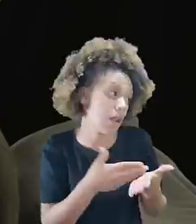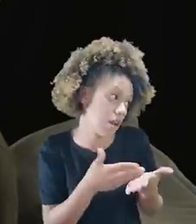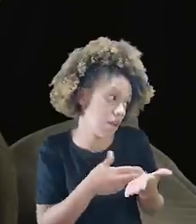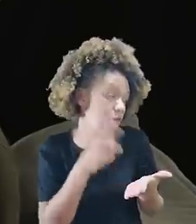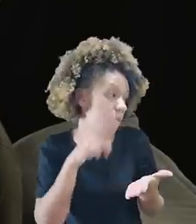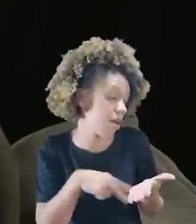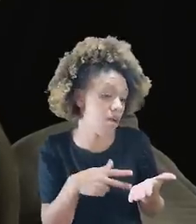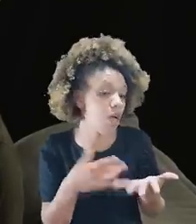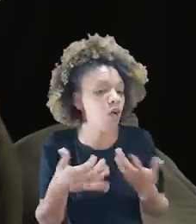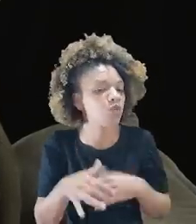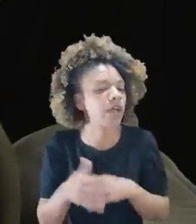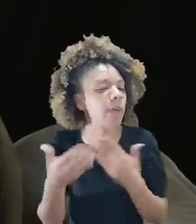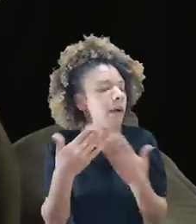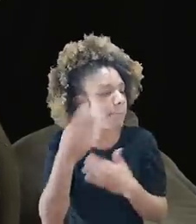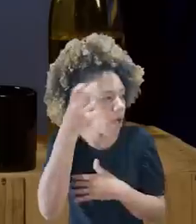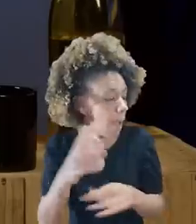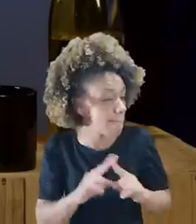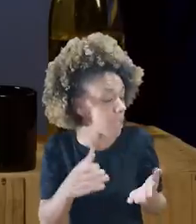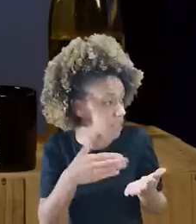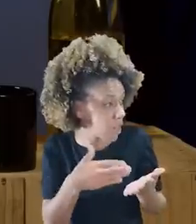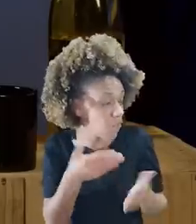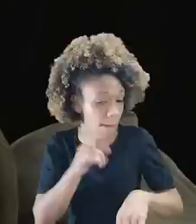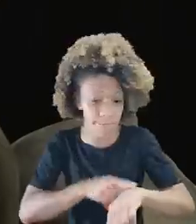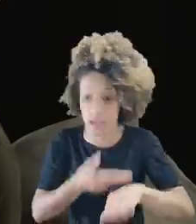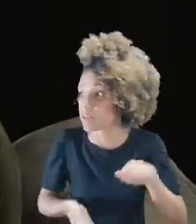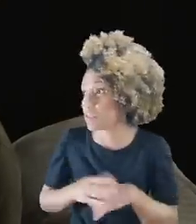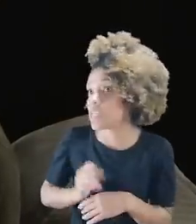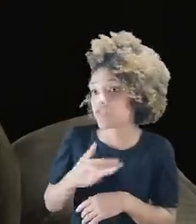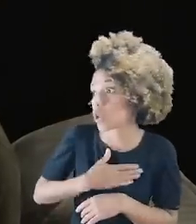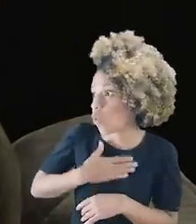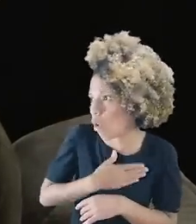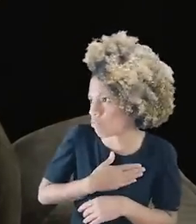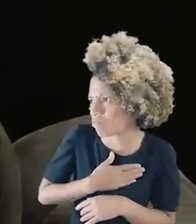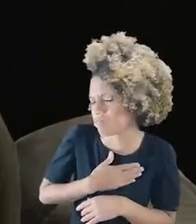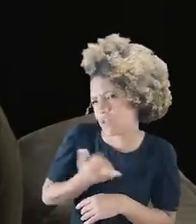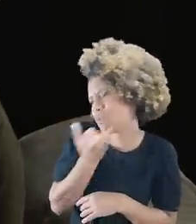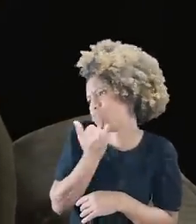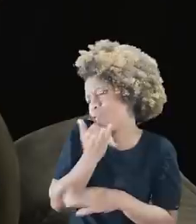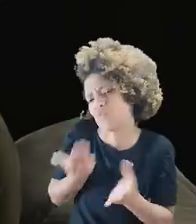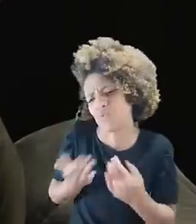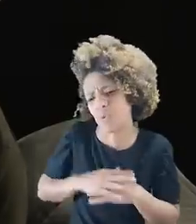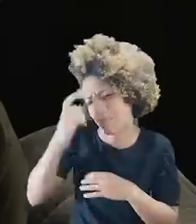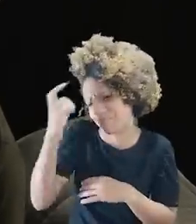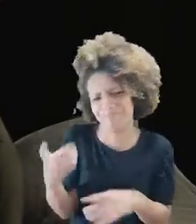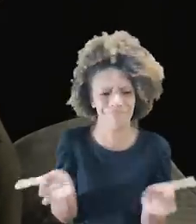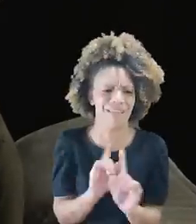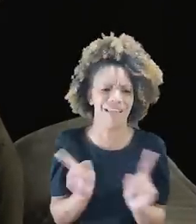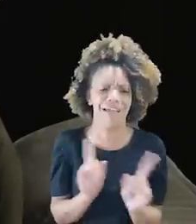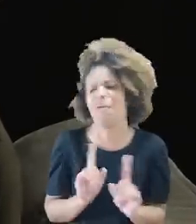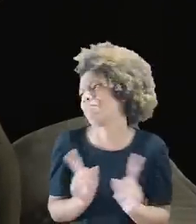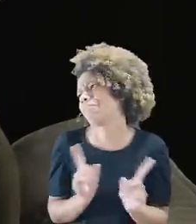pode ler livro de do Harry Potter não precisa ser intelectual É lógico que não tem muita coisa para é que eu acho que depois que a gente tem filho tem